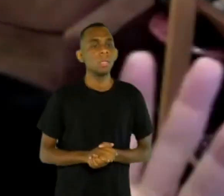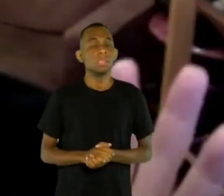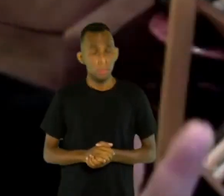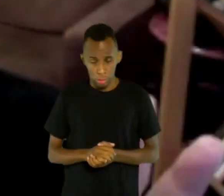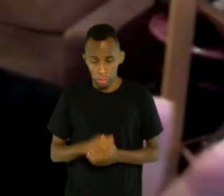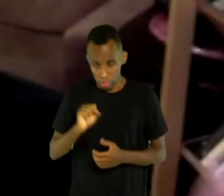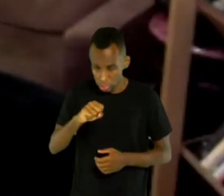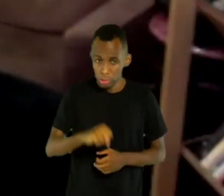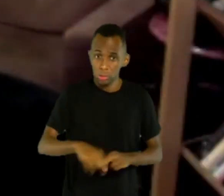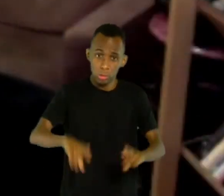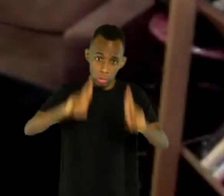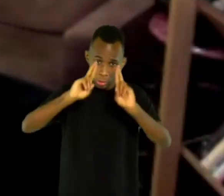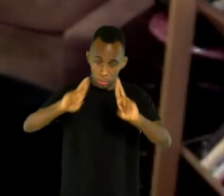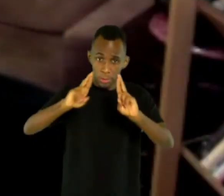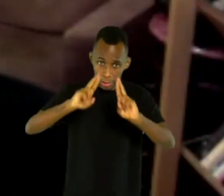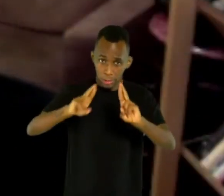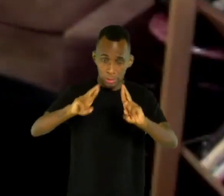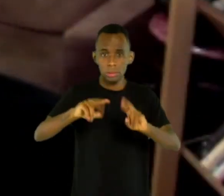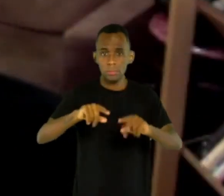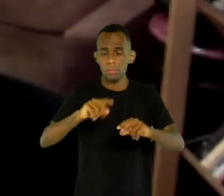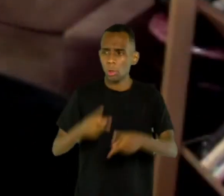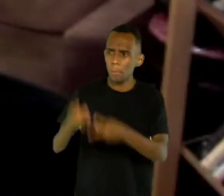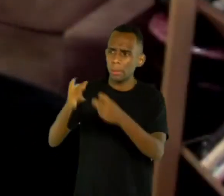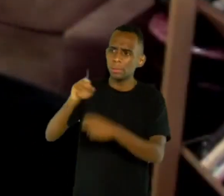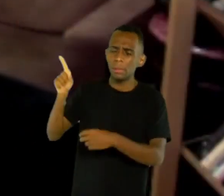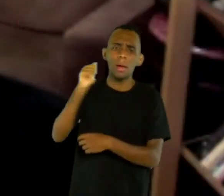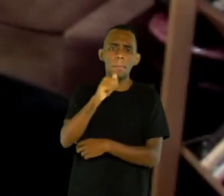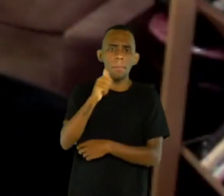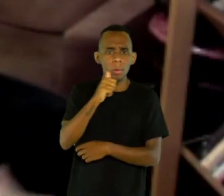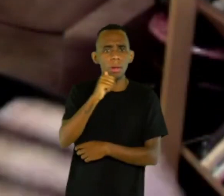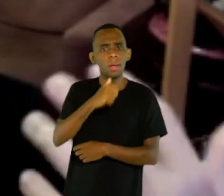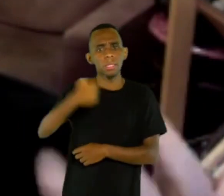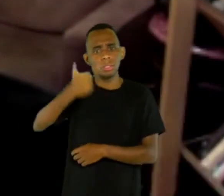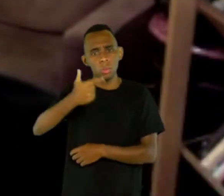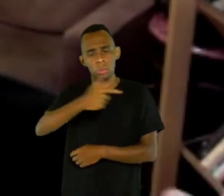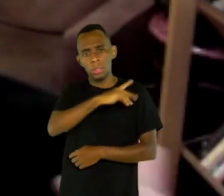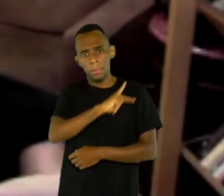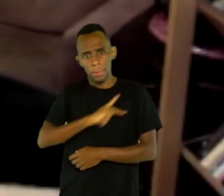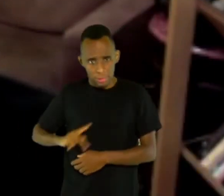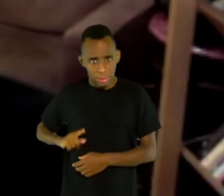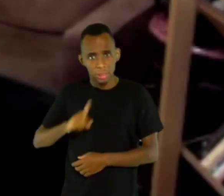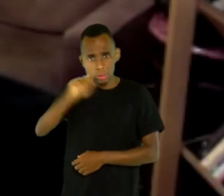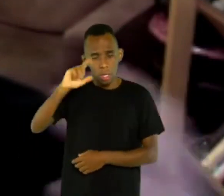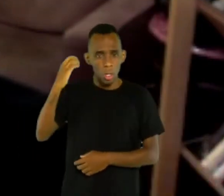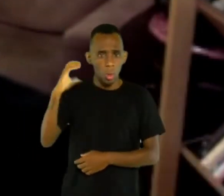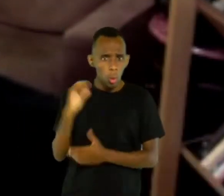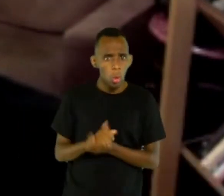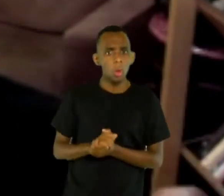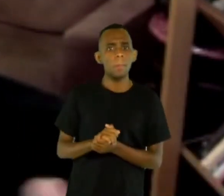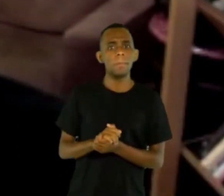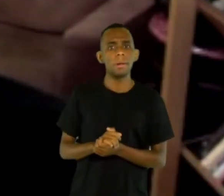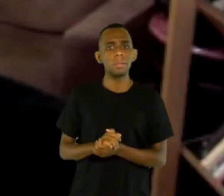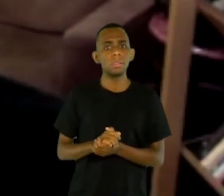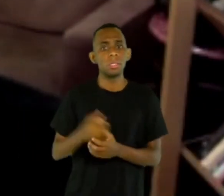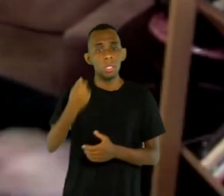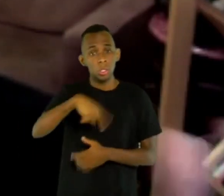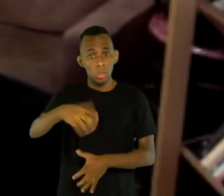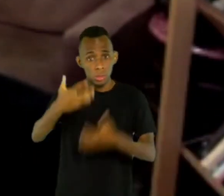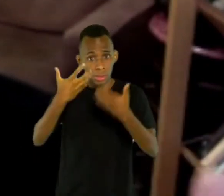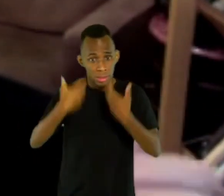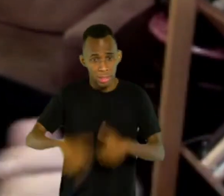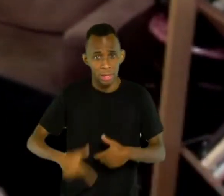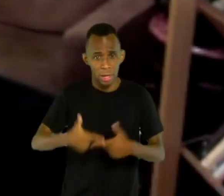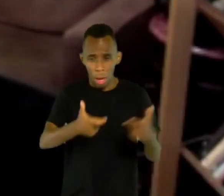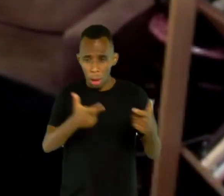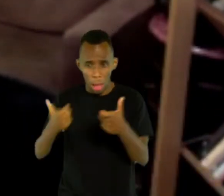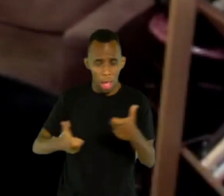vi a França falando lá ao lado do Petro, e quando o Petro fala, olha, nós queremos desarmar a Colômbia, queremos